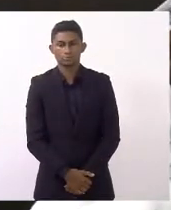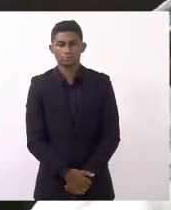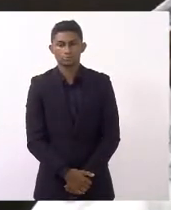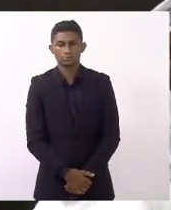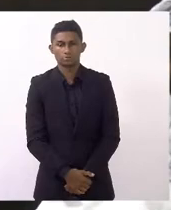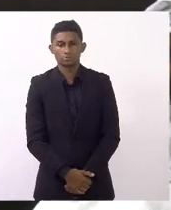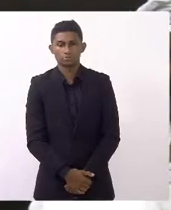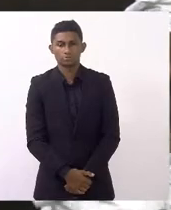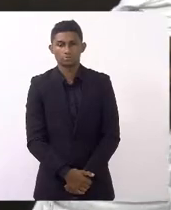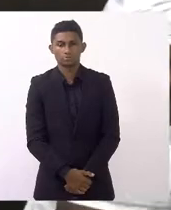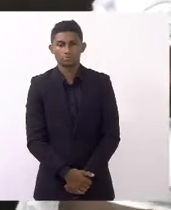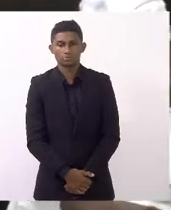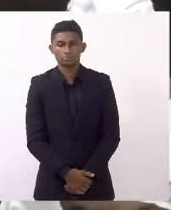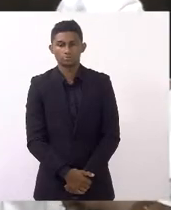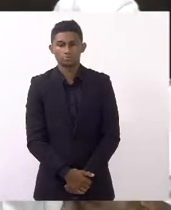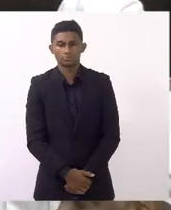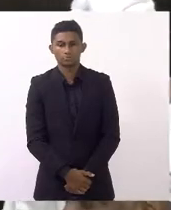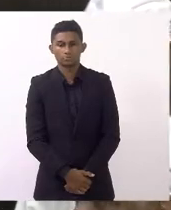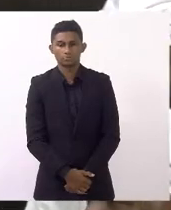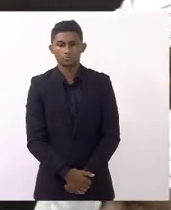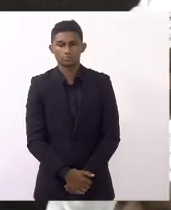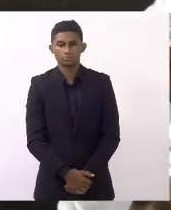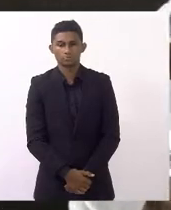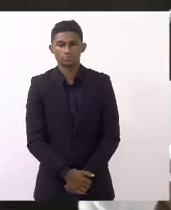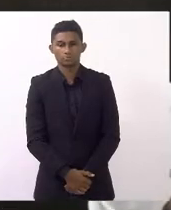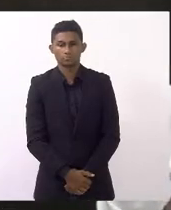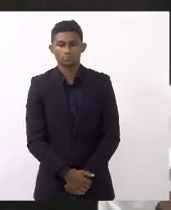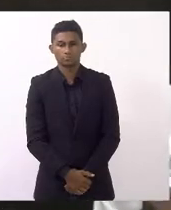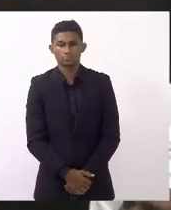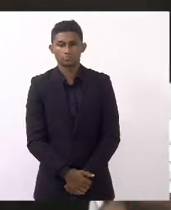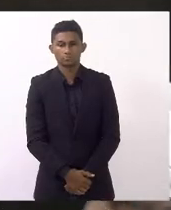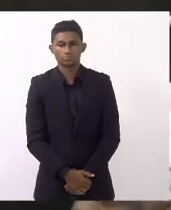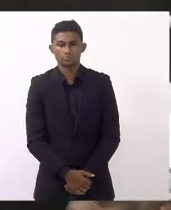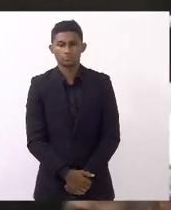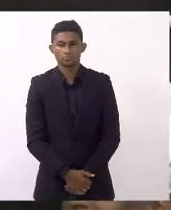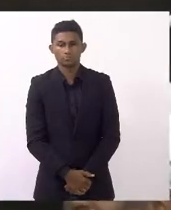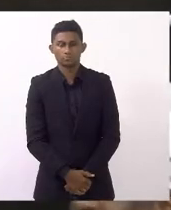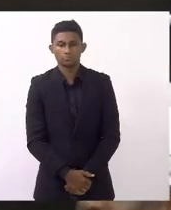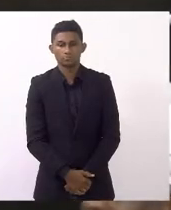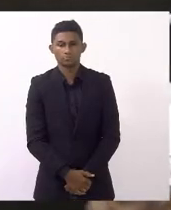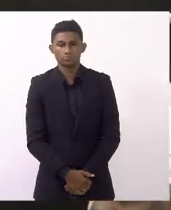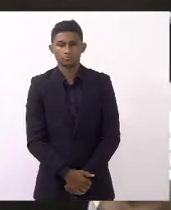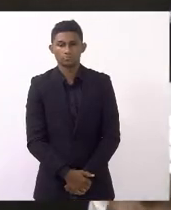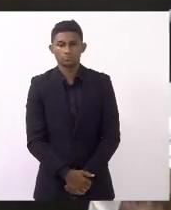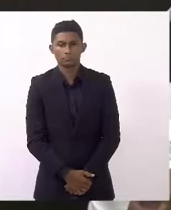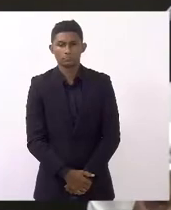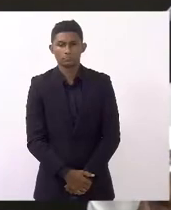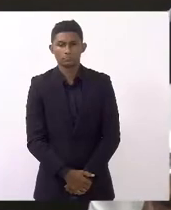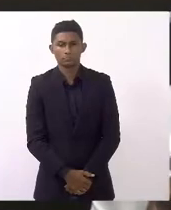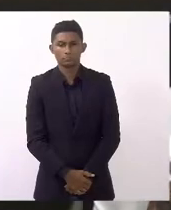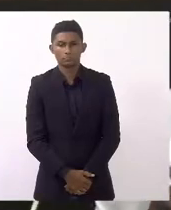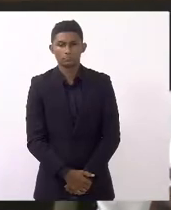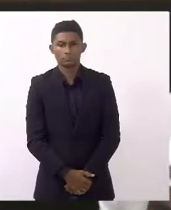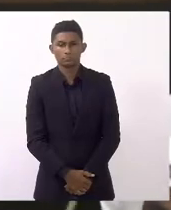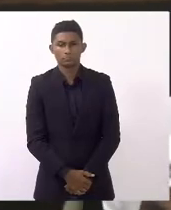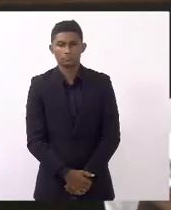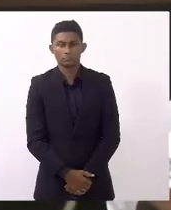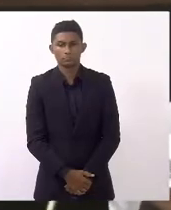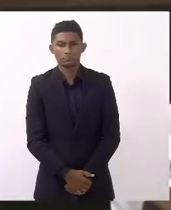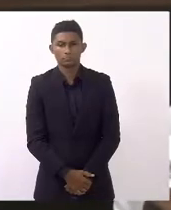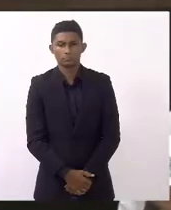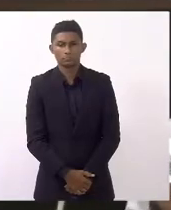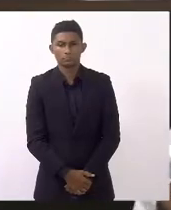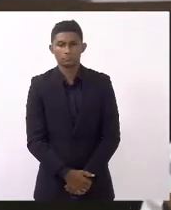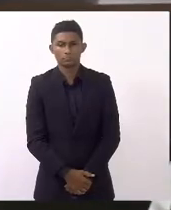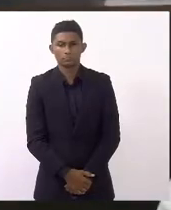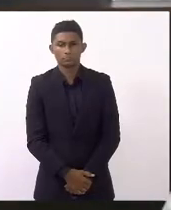motor metal o idioma da gelopar é um tom berenger um toma da gelopar